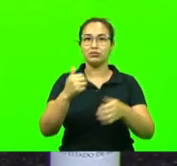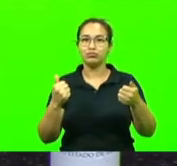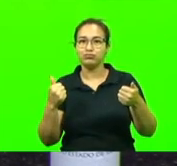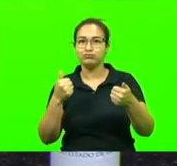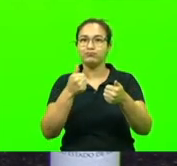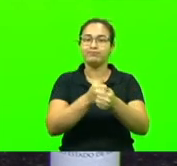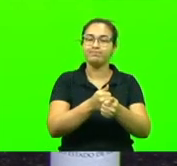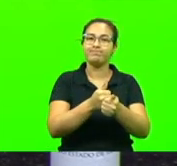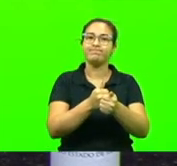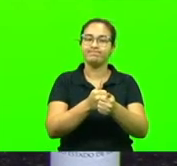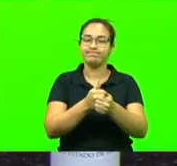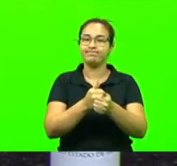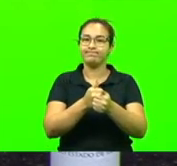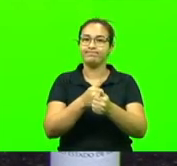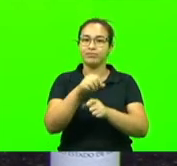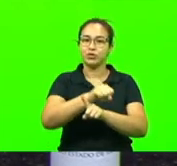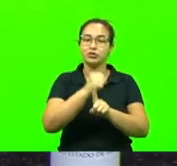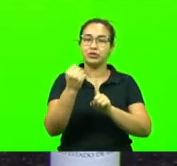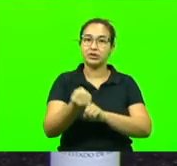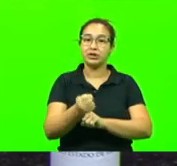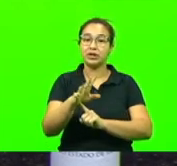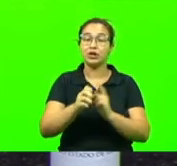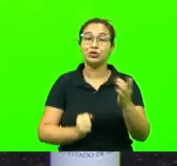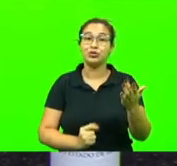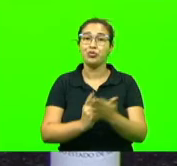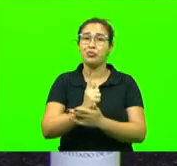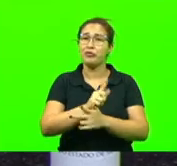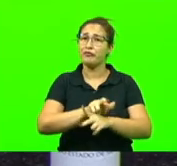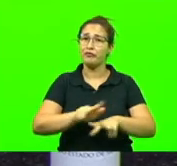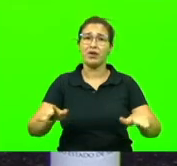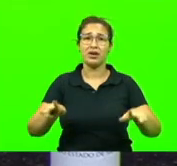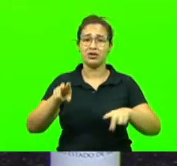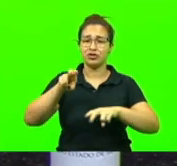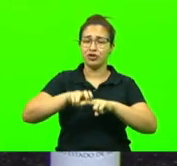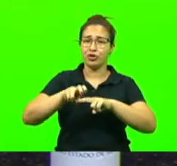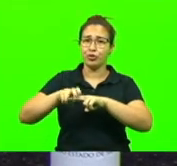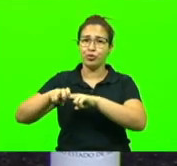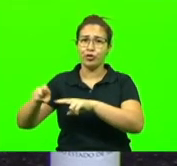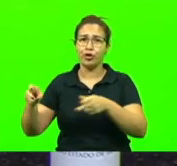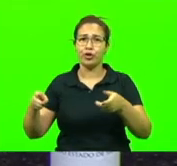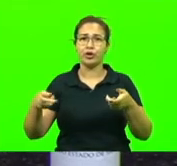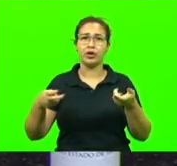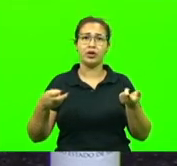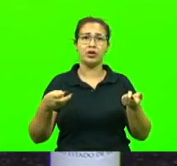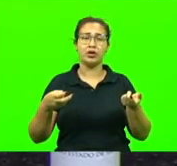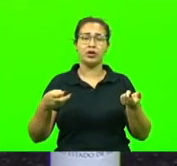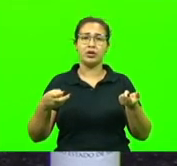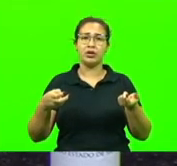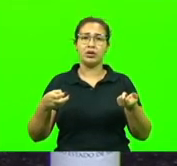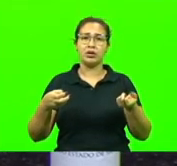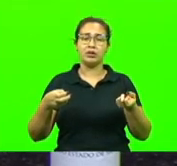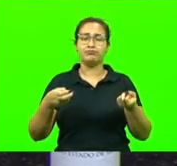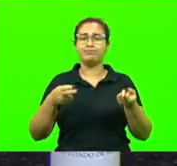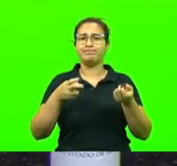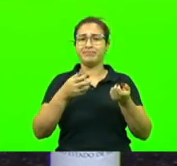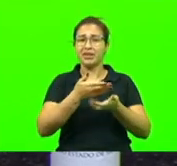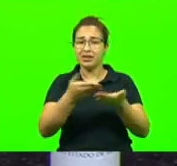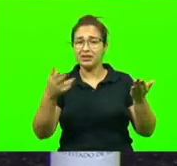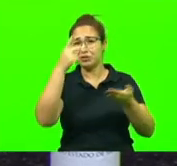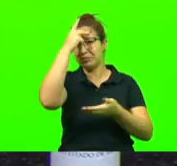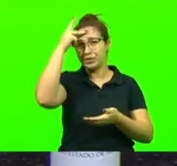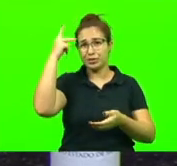da sociedade civil e comprou várias cadeiras, poltronas lá para o hospital para as pessoas que estão